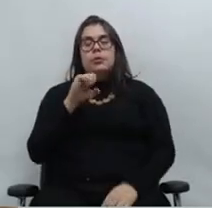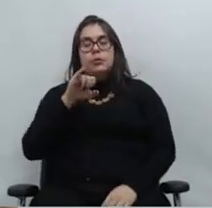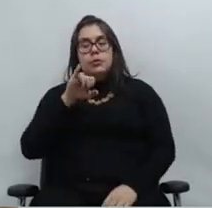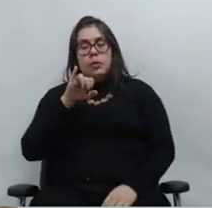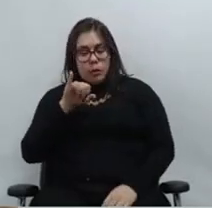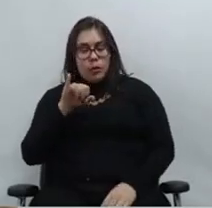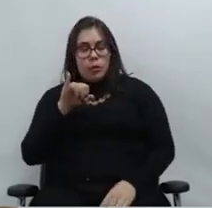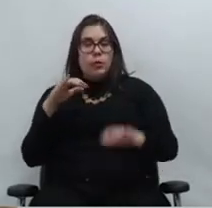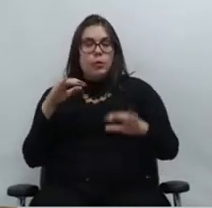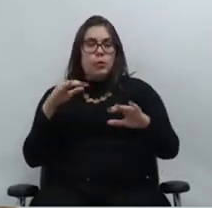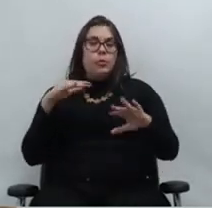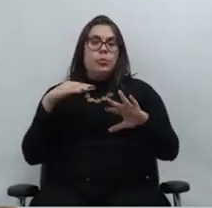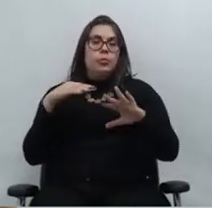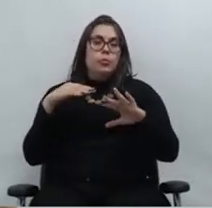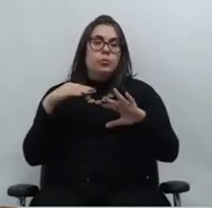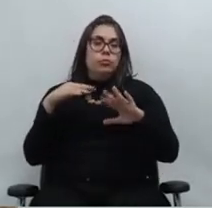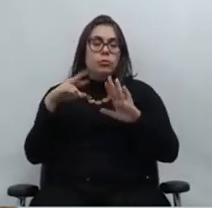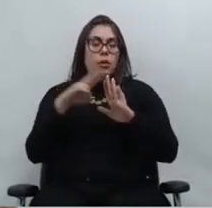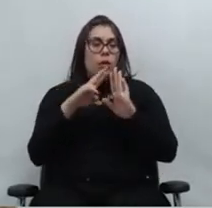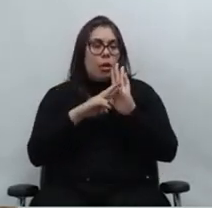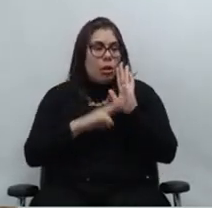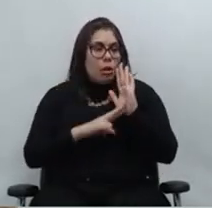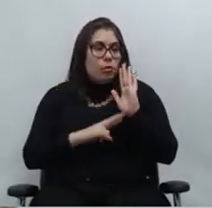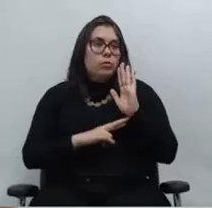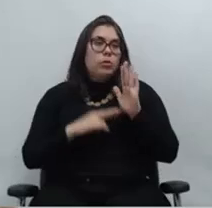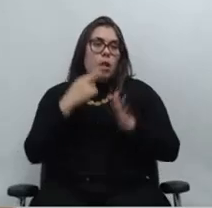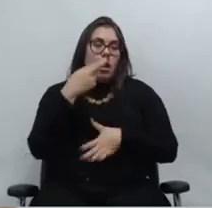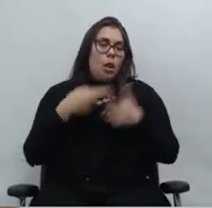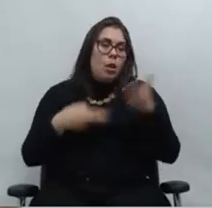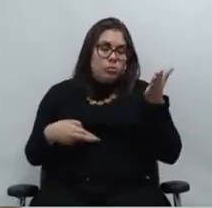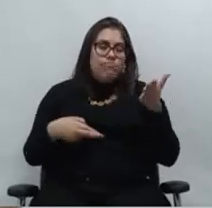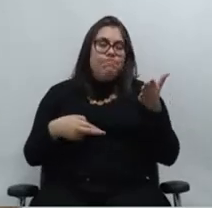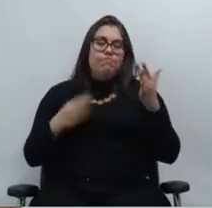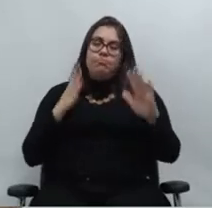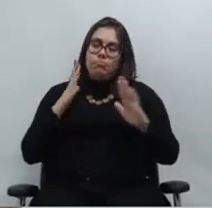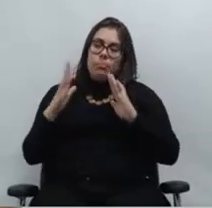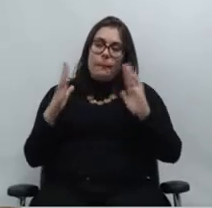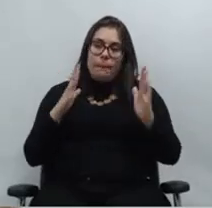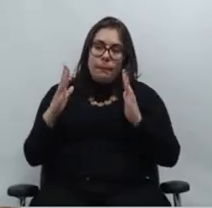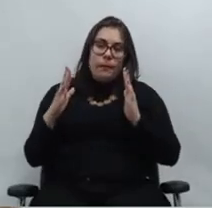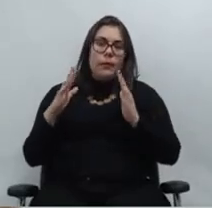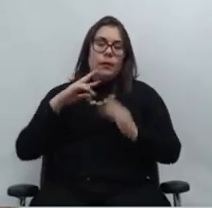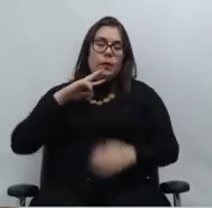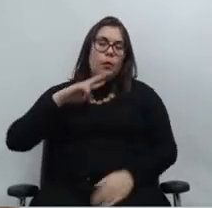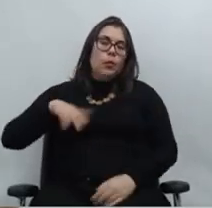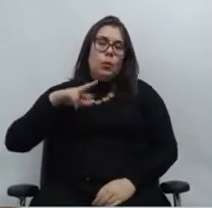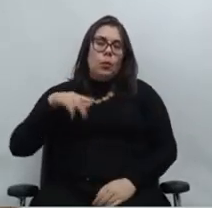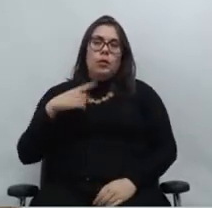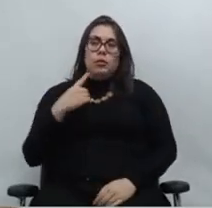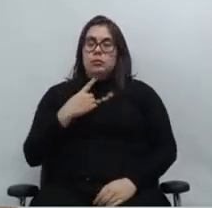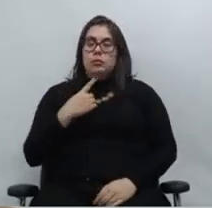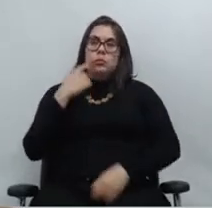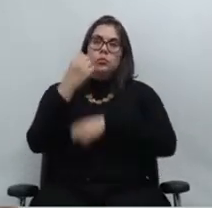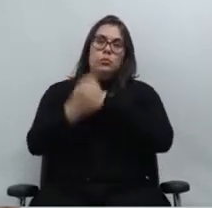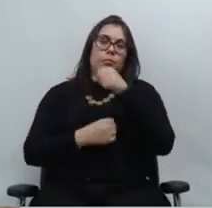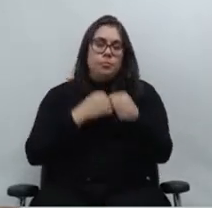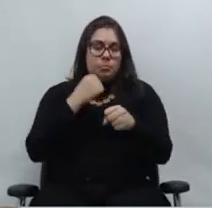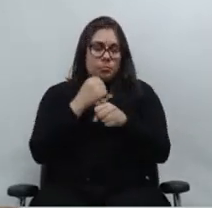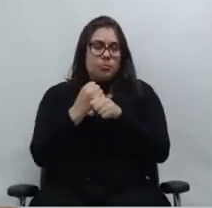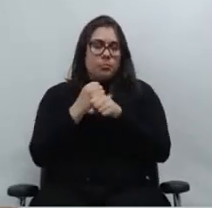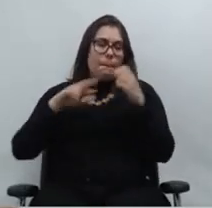Superior, um relatório de atividades dos últimos, desse mandato, né? Ele não se confunde com o relatório anual, porque o relatório anual pega o ano